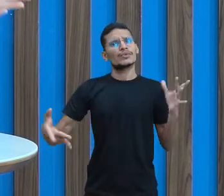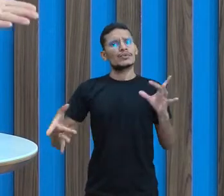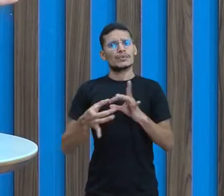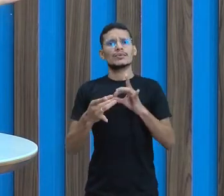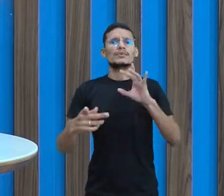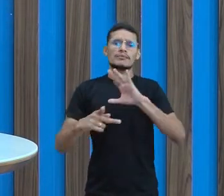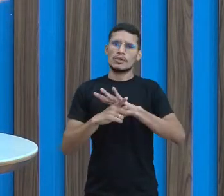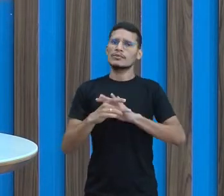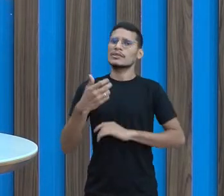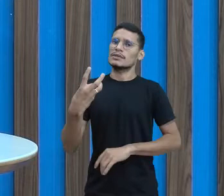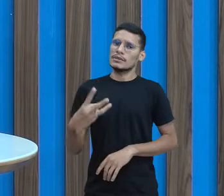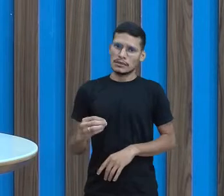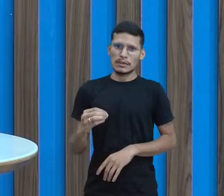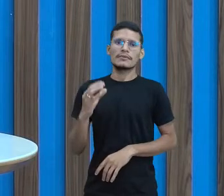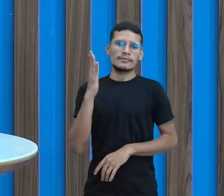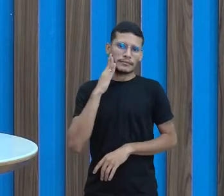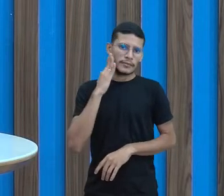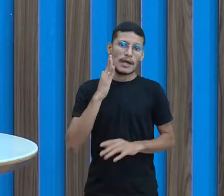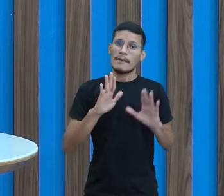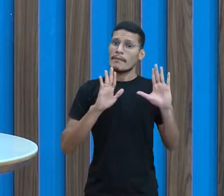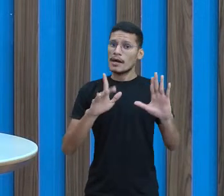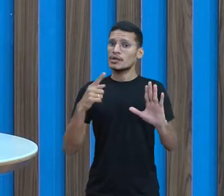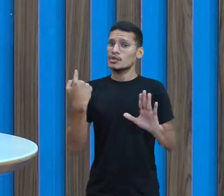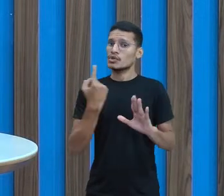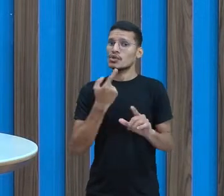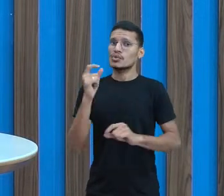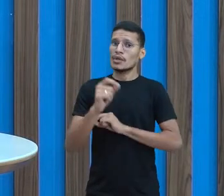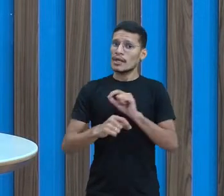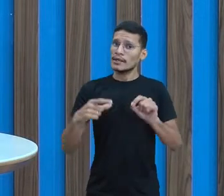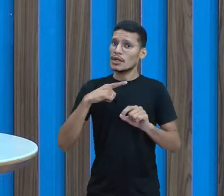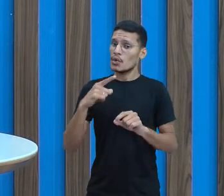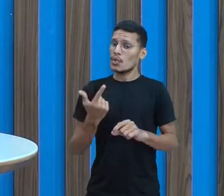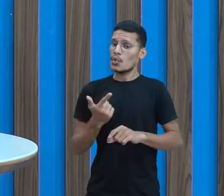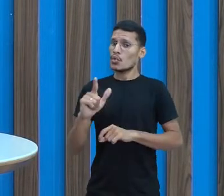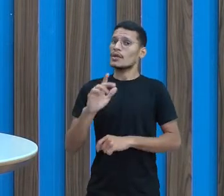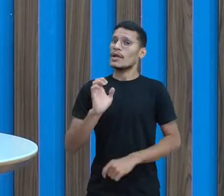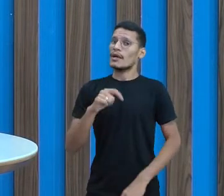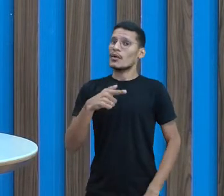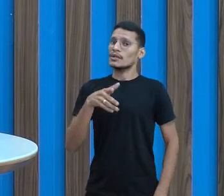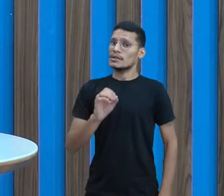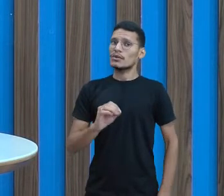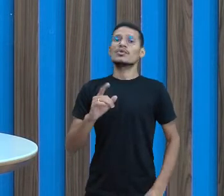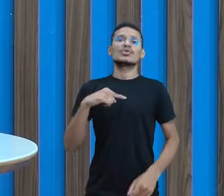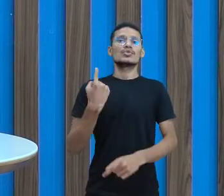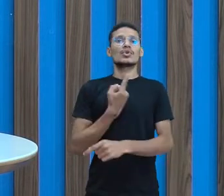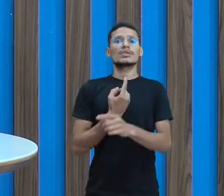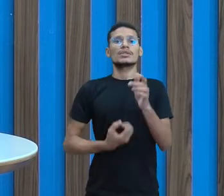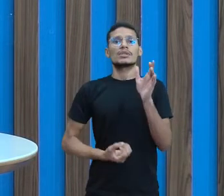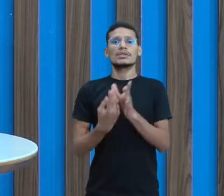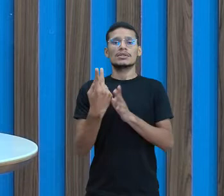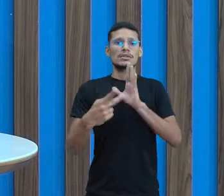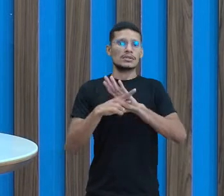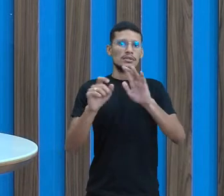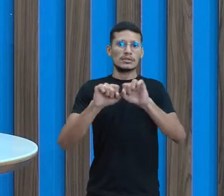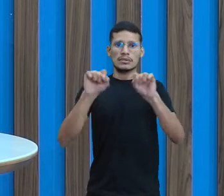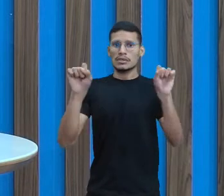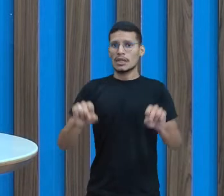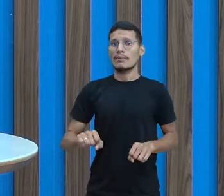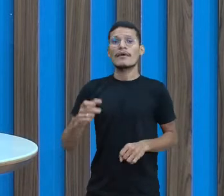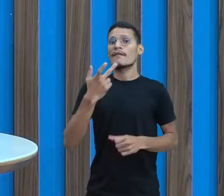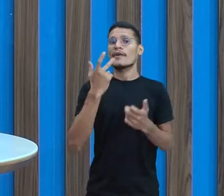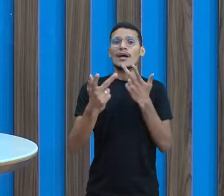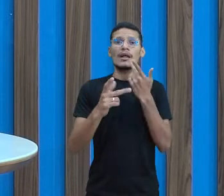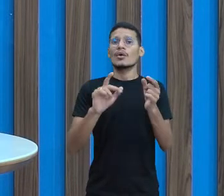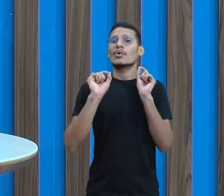soma dá o número 30. Porém, quando a gente tem uma outra equação, a gente monta um sistema, né? A gente diz ali, ó, eu